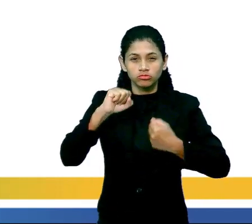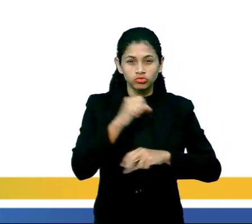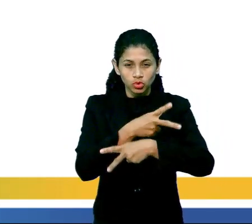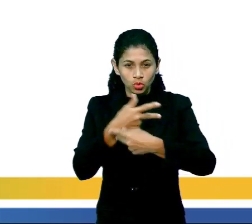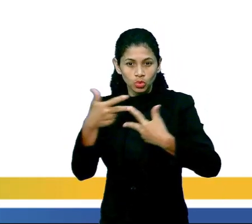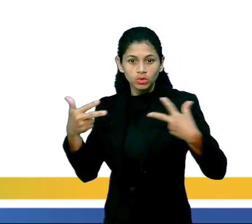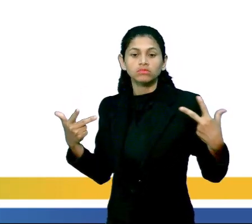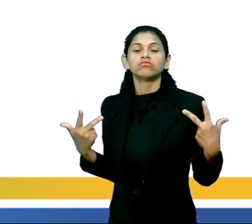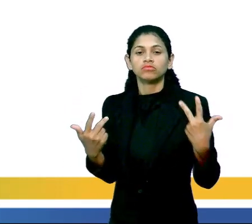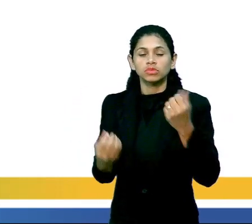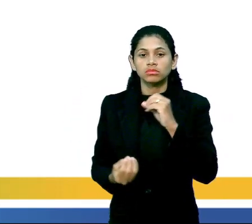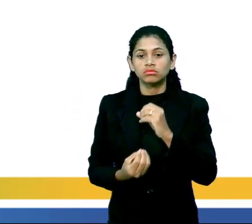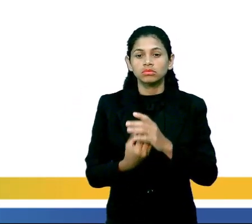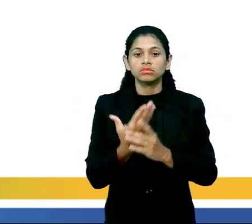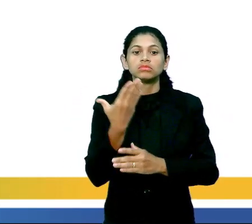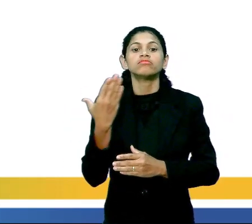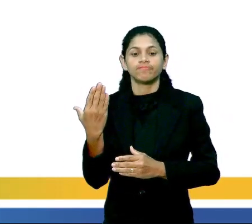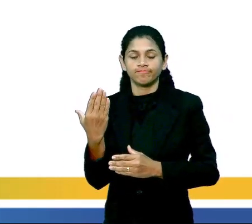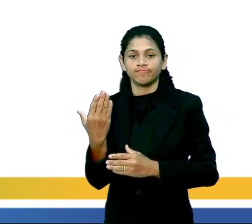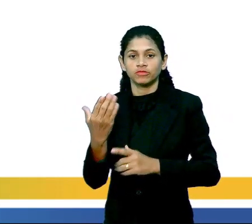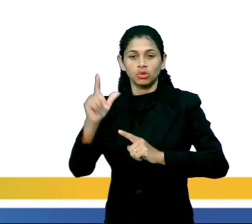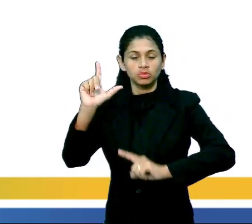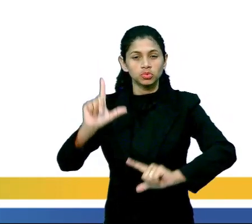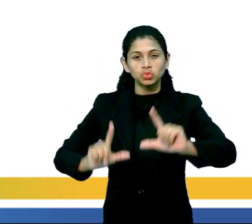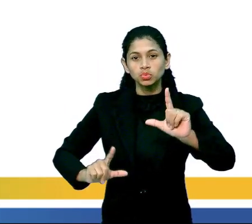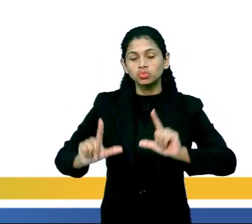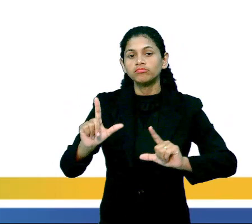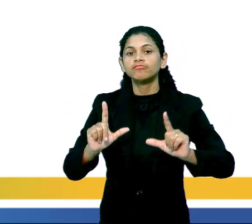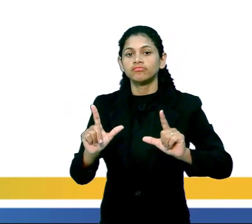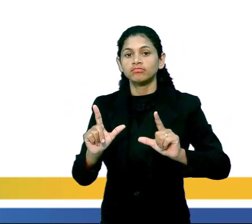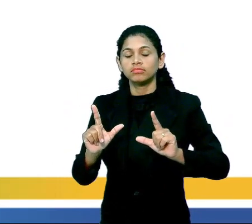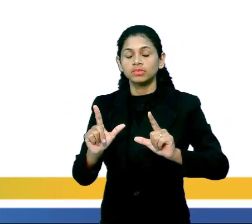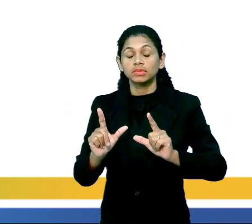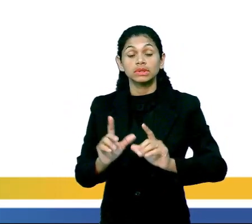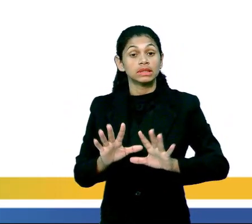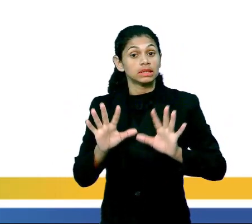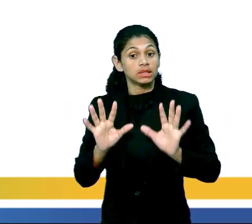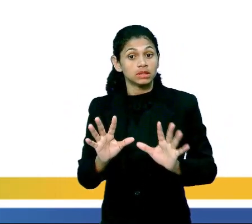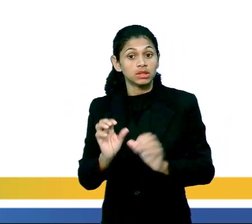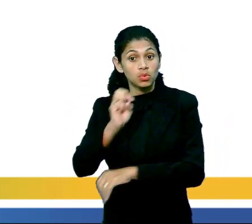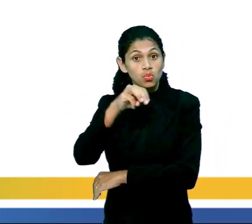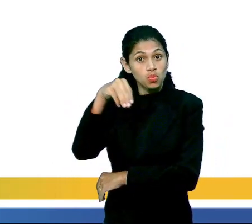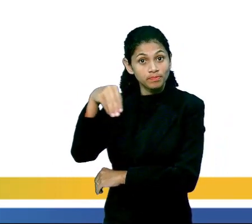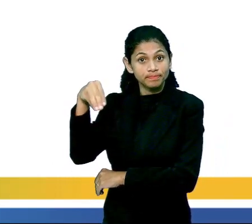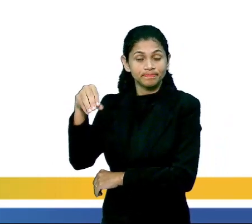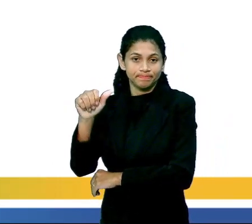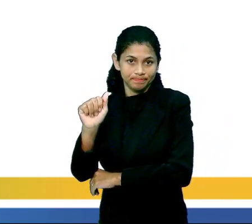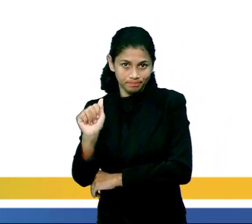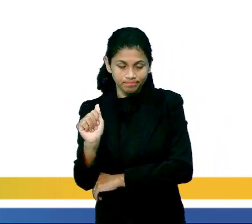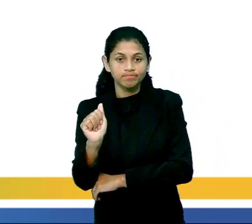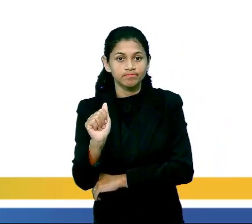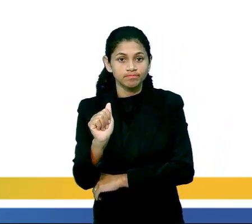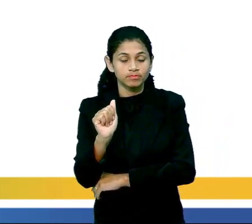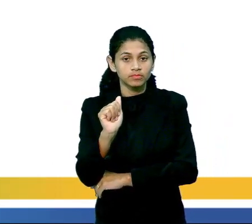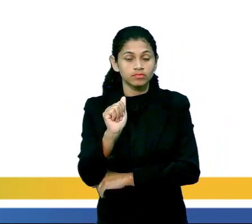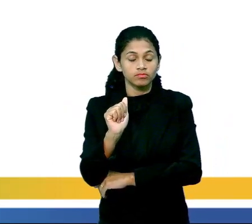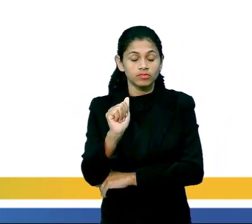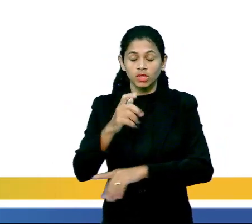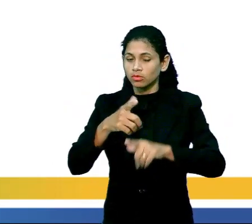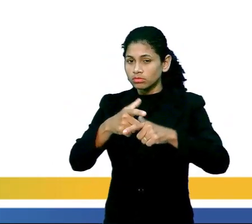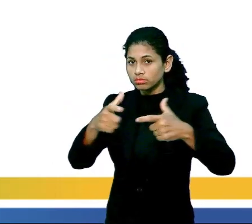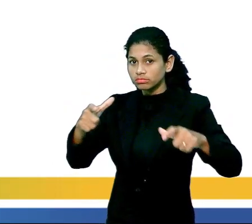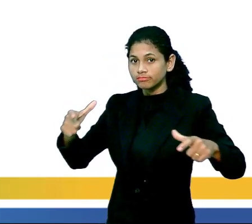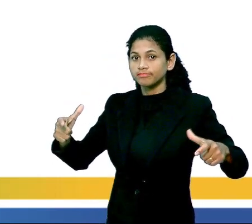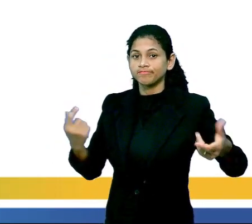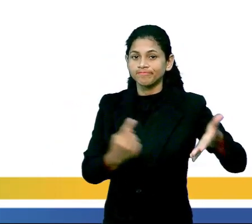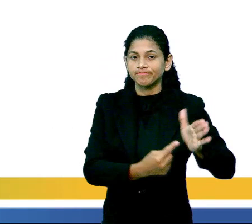ampliou a percepção acerca das lutas. Dessa forma, o mix de luta, MMA, vem se tornando mais expansivo